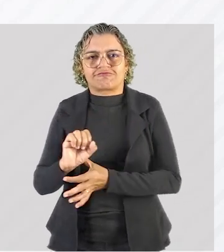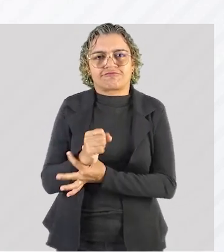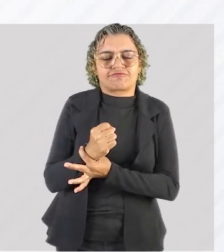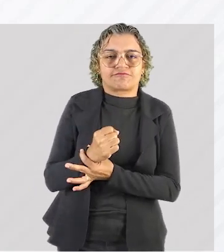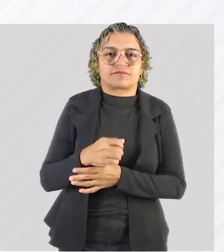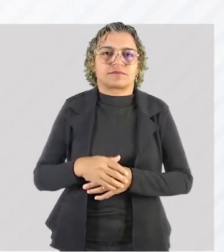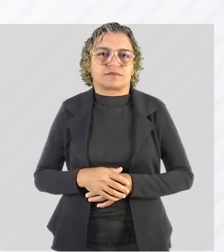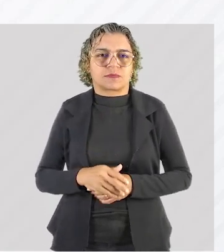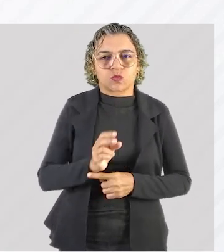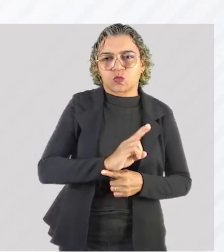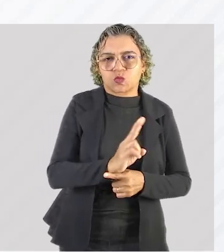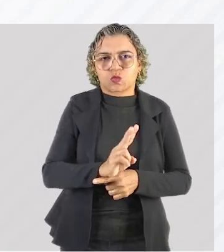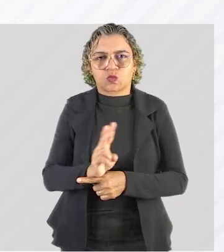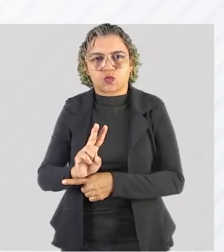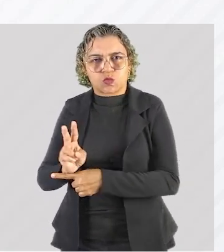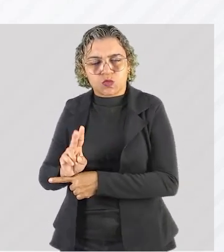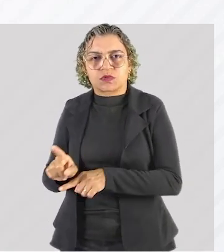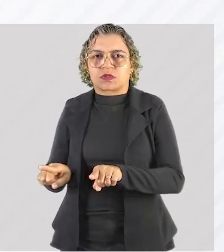segurança